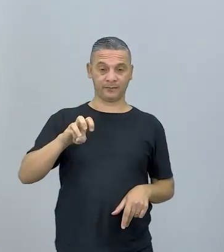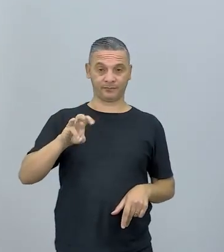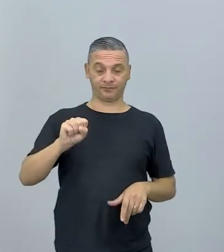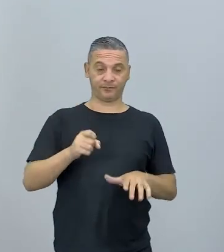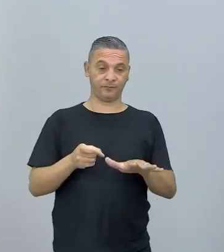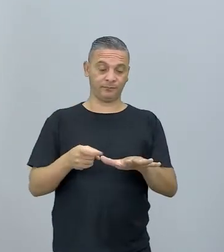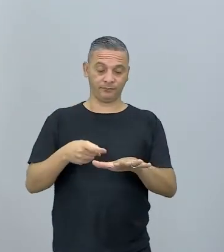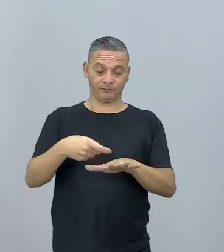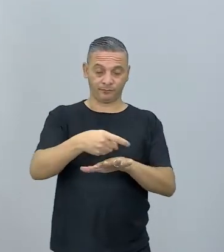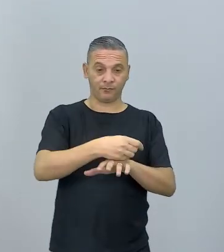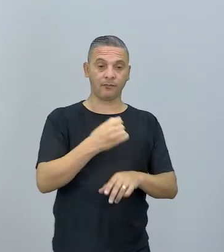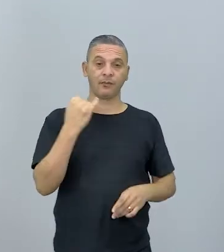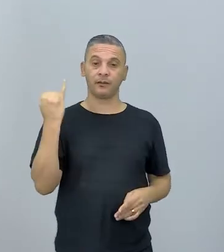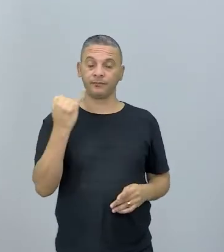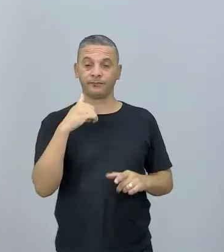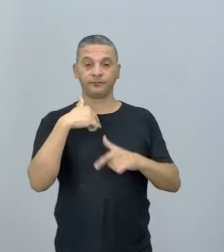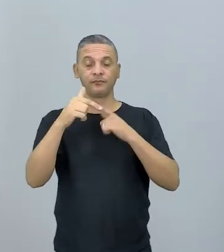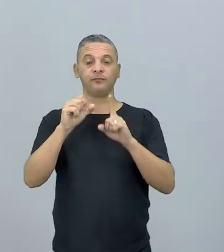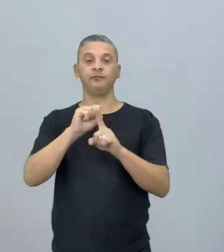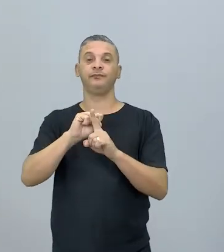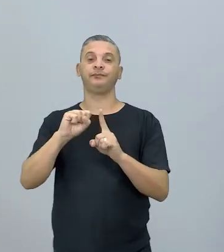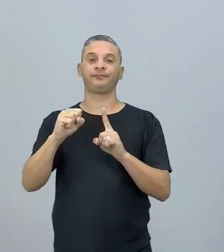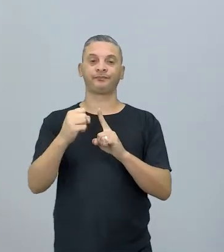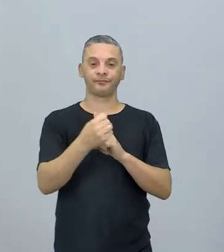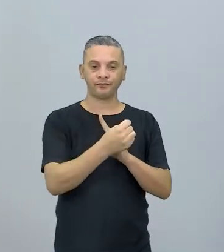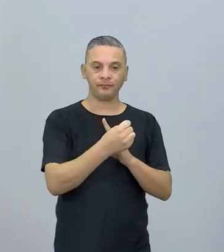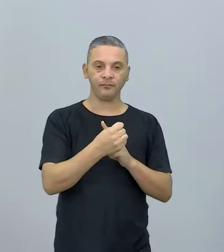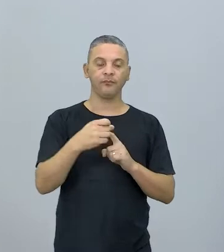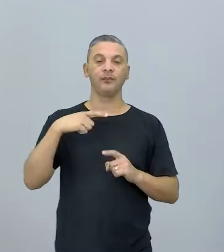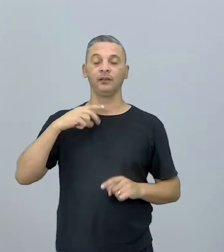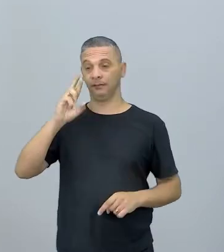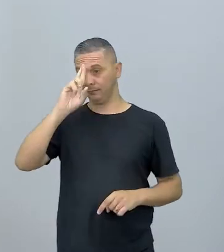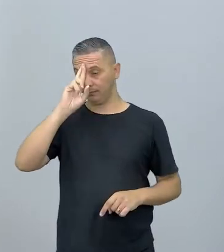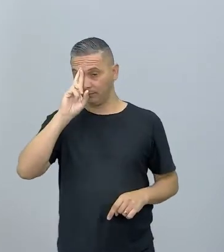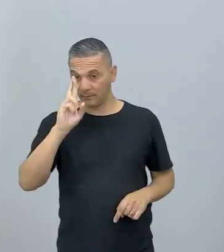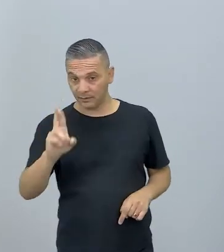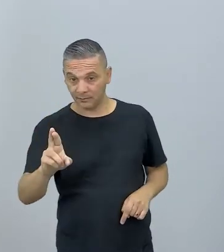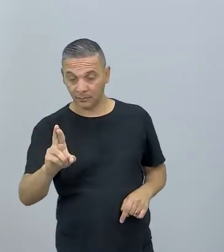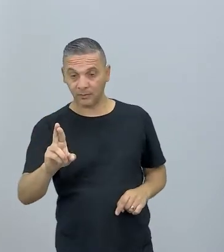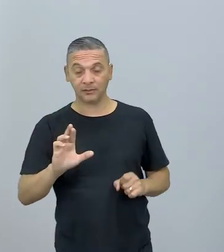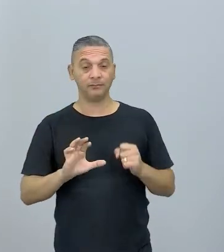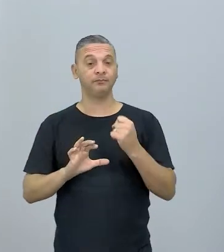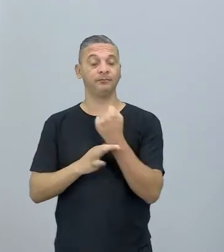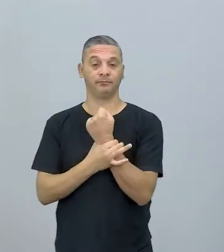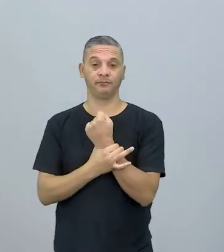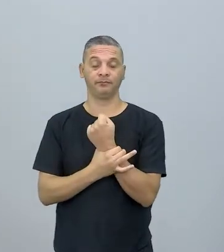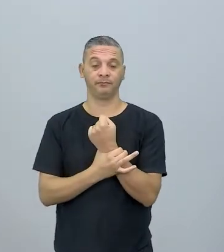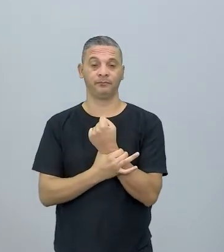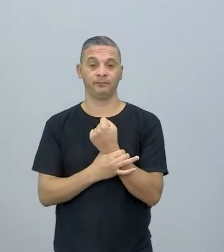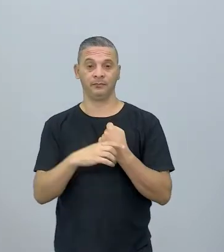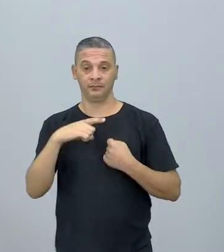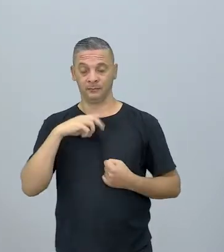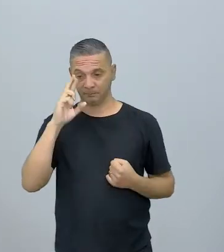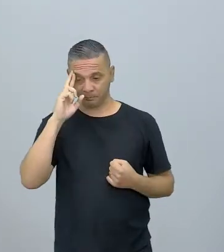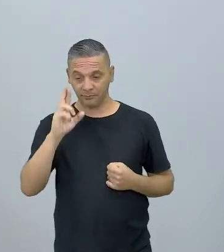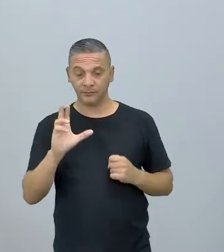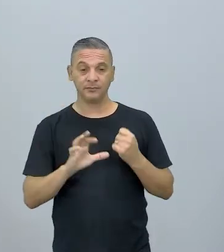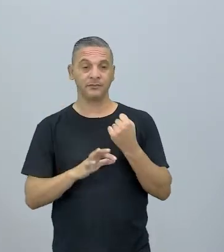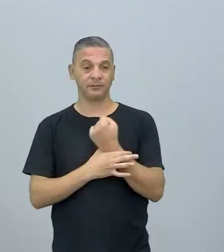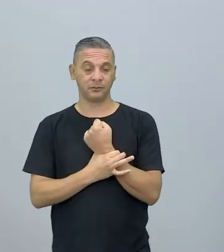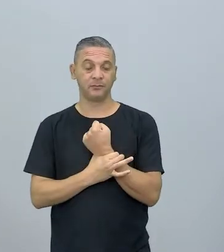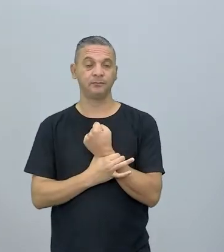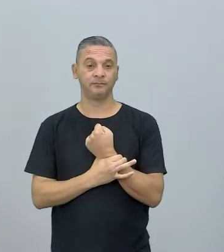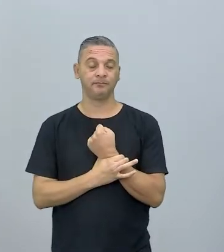do trabalho de sociologia. Ele fornece respostas seguras, ainda que não definitivas, né? Não são